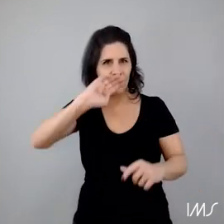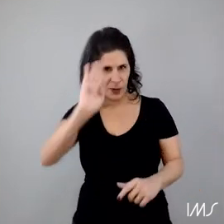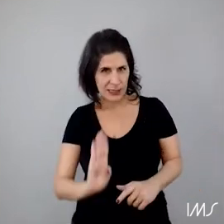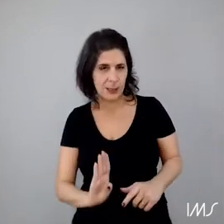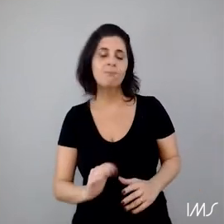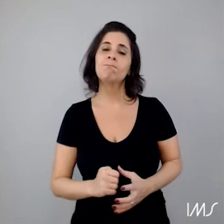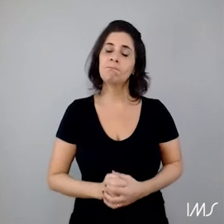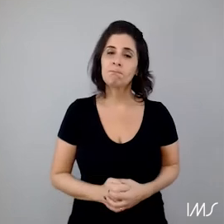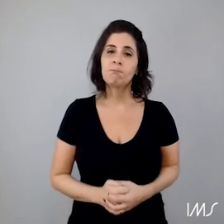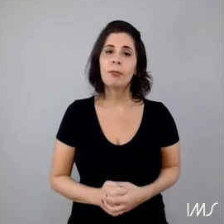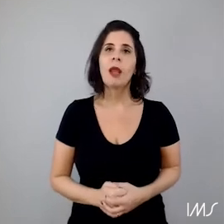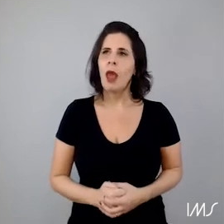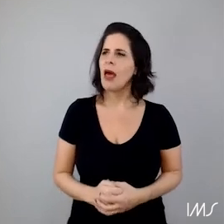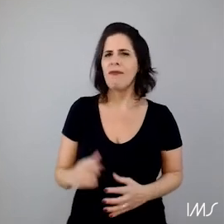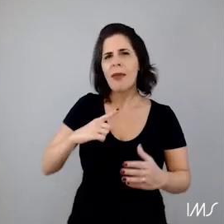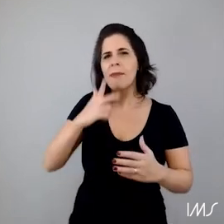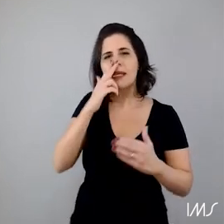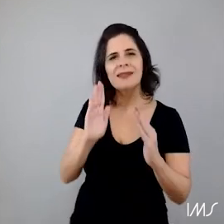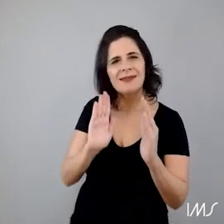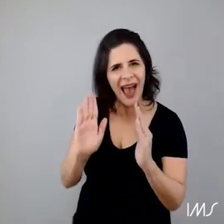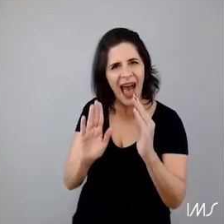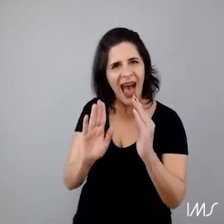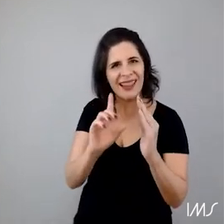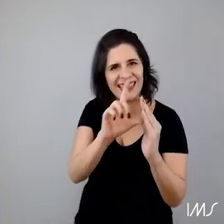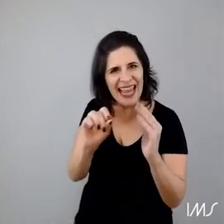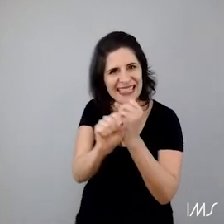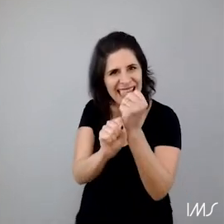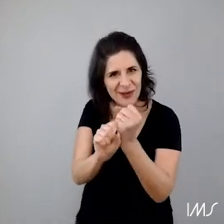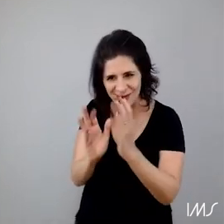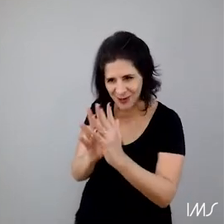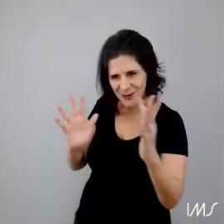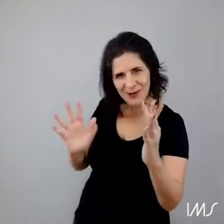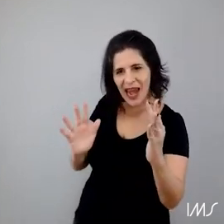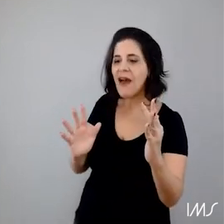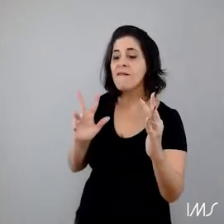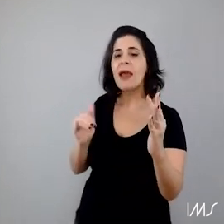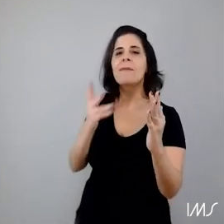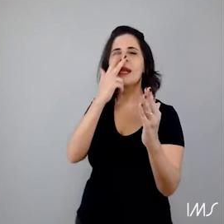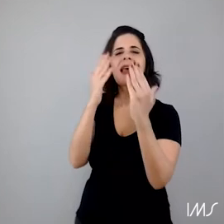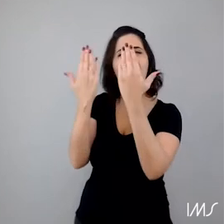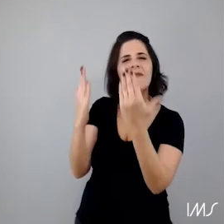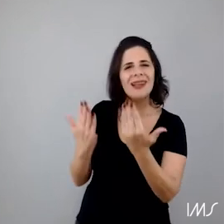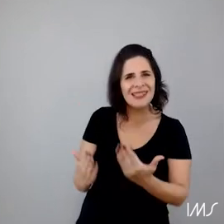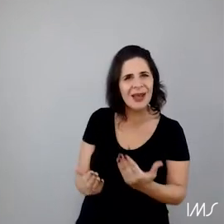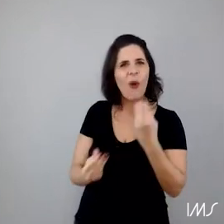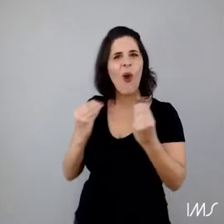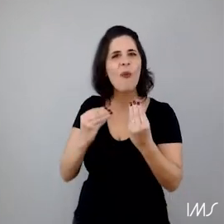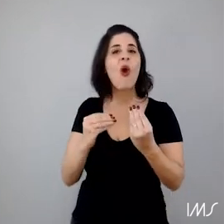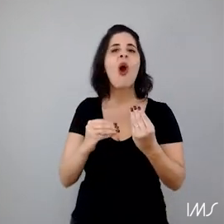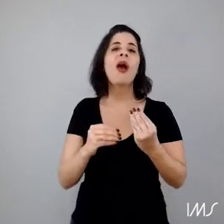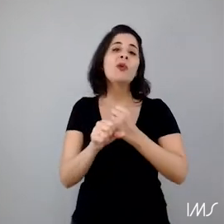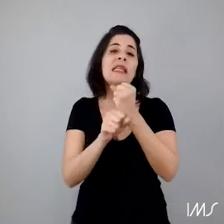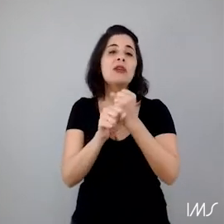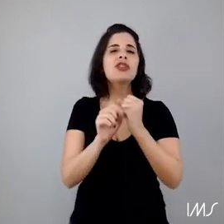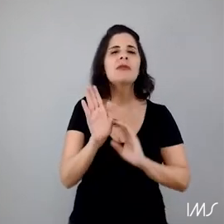no Brasil. Ela faz um balanço dessa década em um artigo intitulado Anos de Ascensão e Queda,